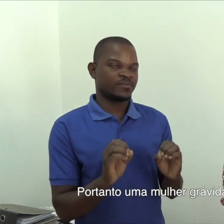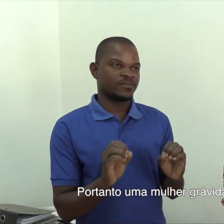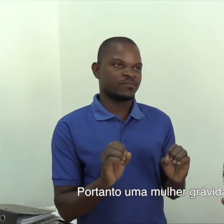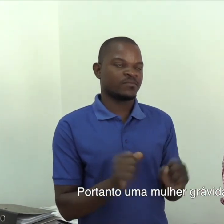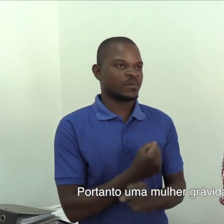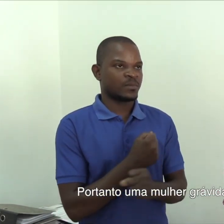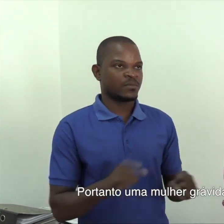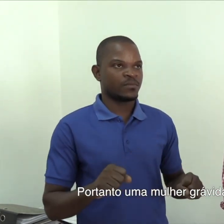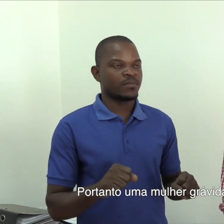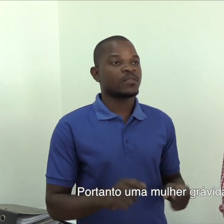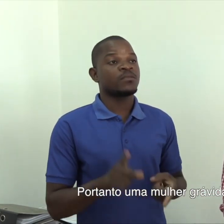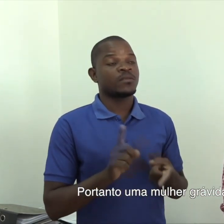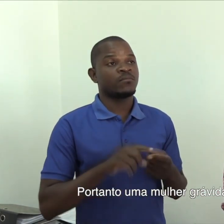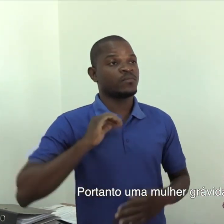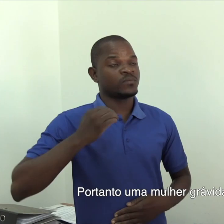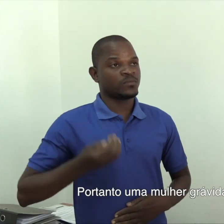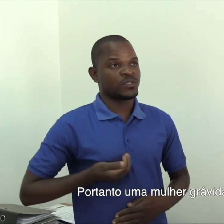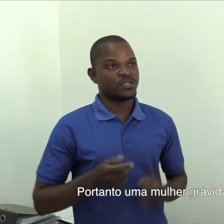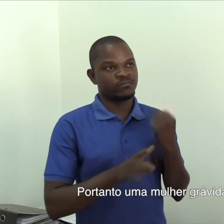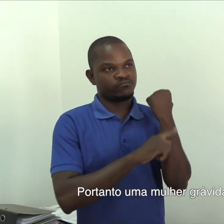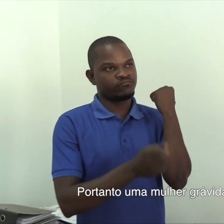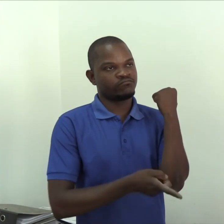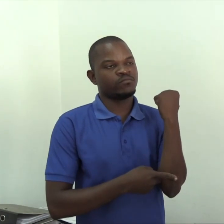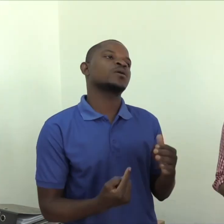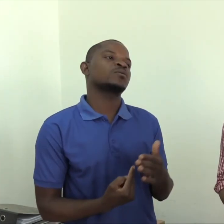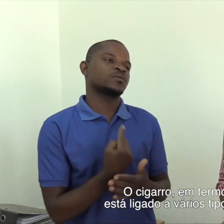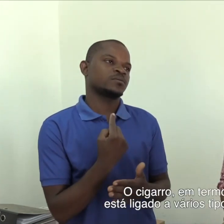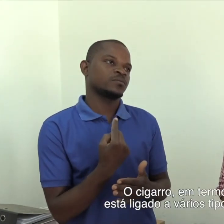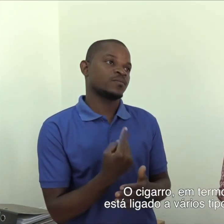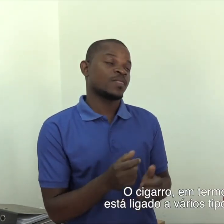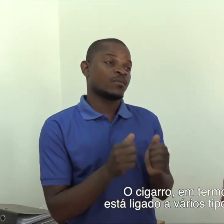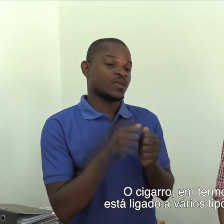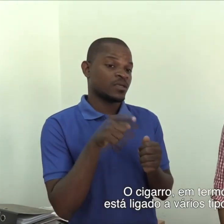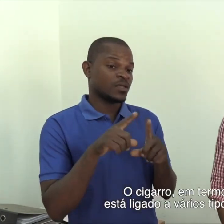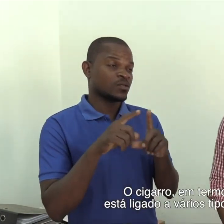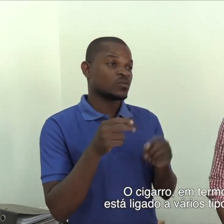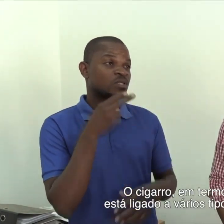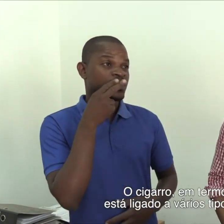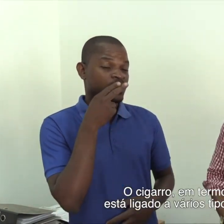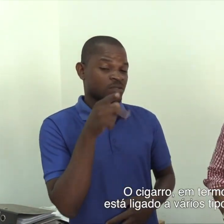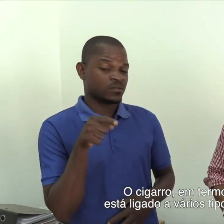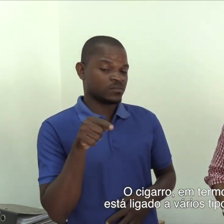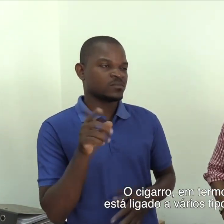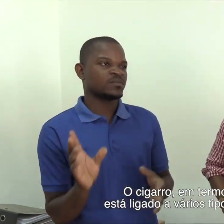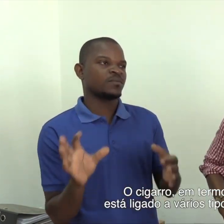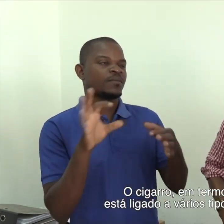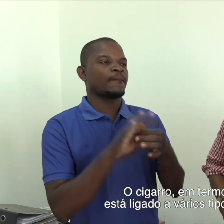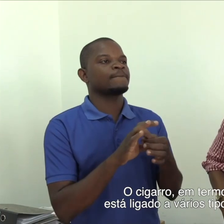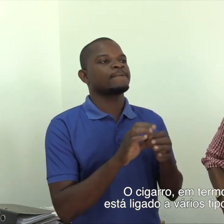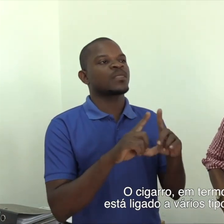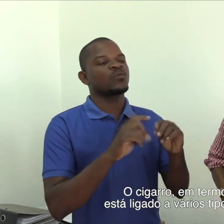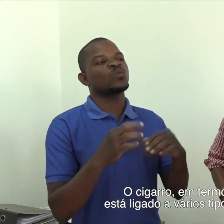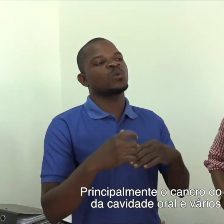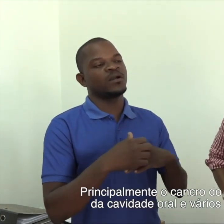combinam portanto uma mulher que está grávida não deveria fumar O cigarro em termos gerais está ligado a vários tipos de cancro